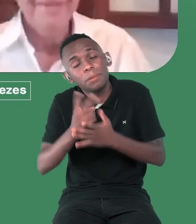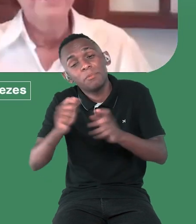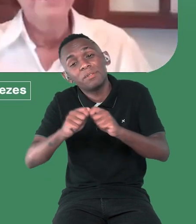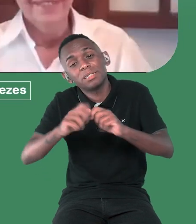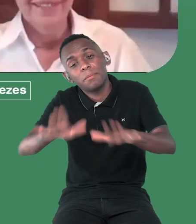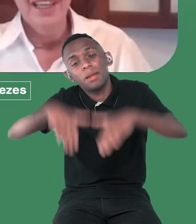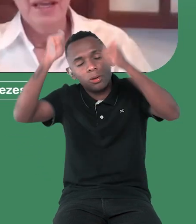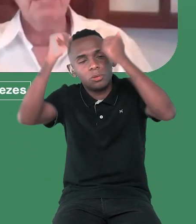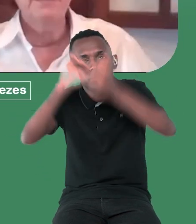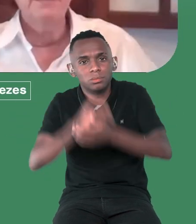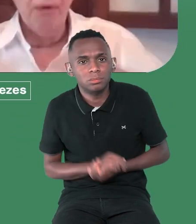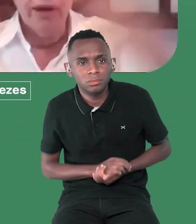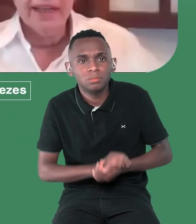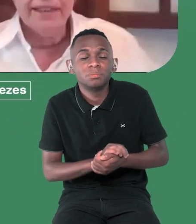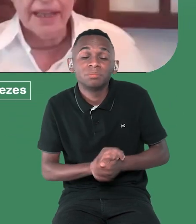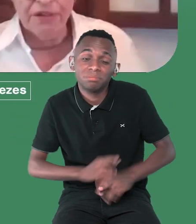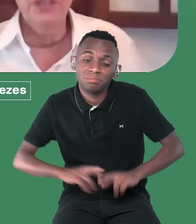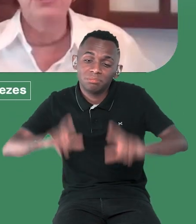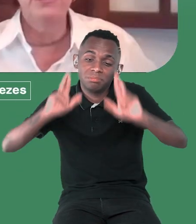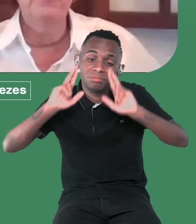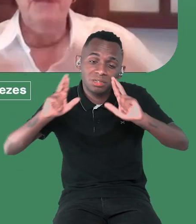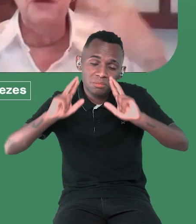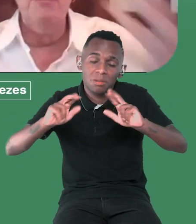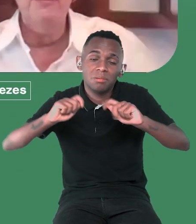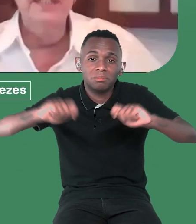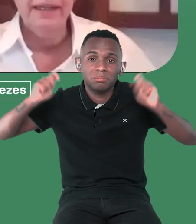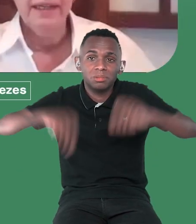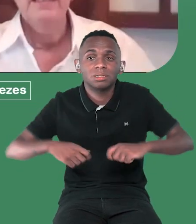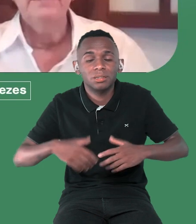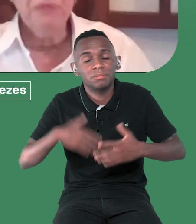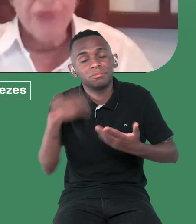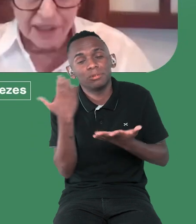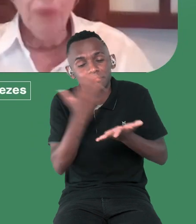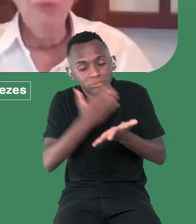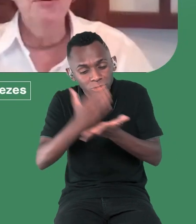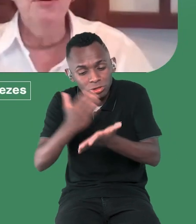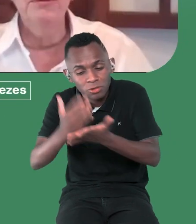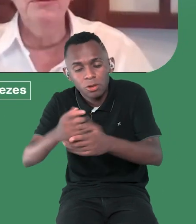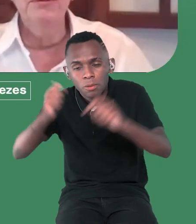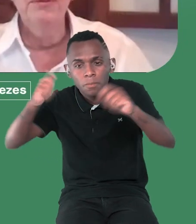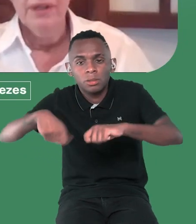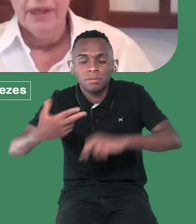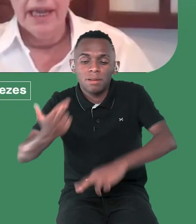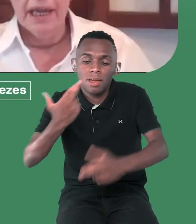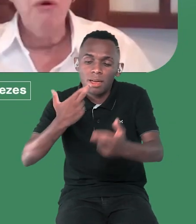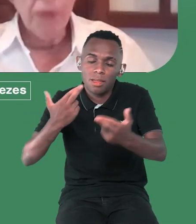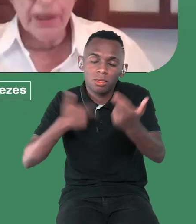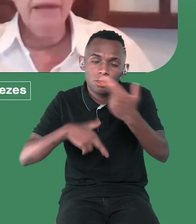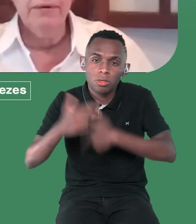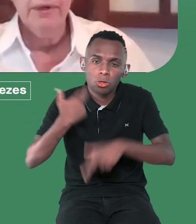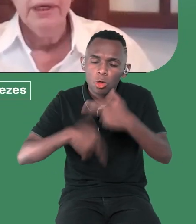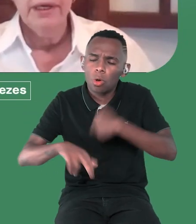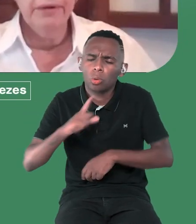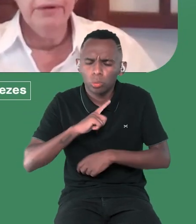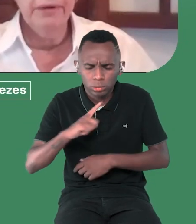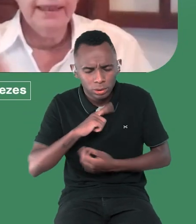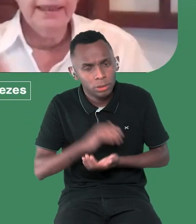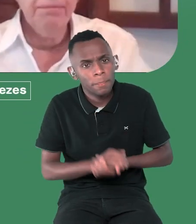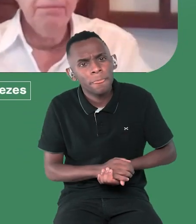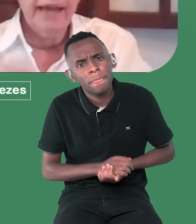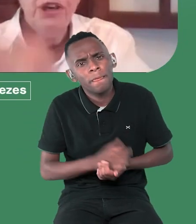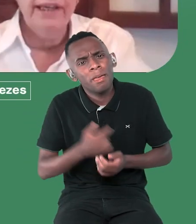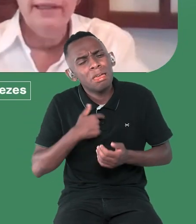sabe? Essa coisa que você está no imaginário, num lugar assim, que é céu, no espaço que é céu, mas num espaço que você